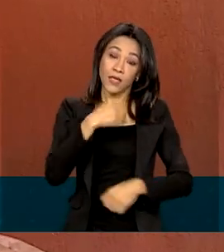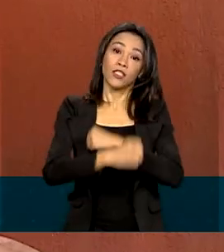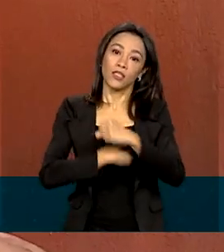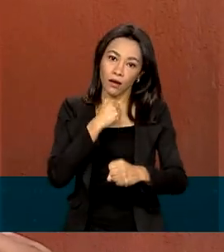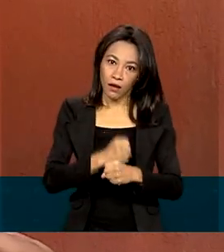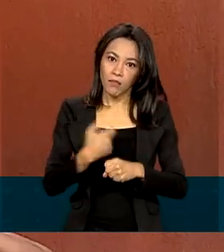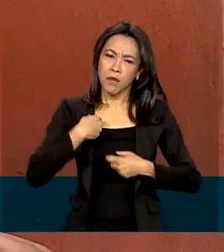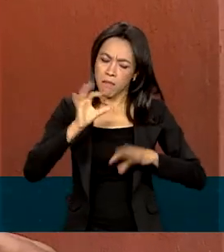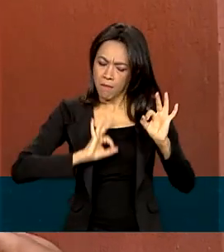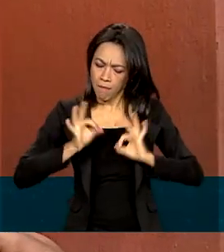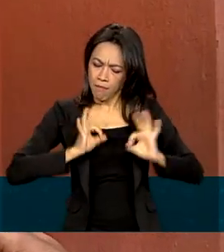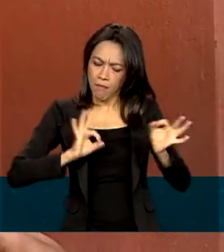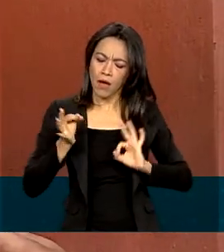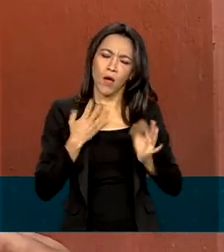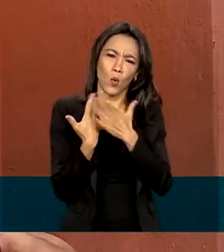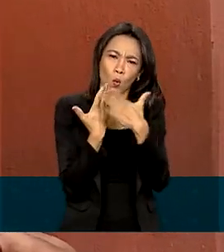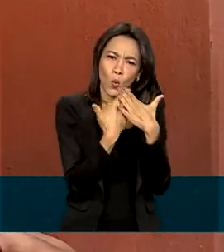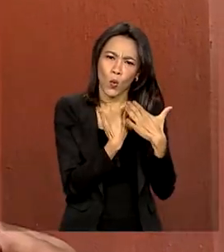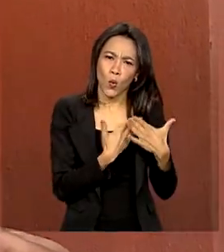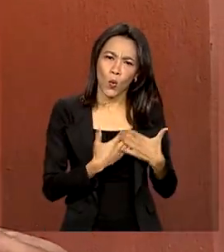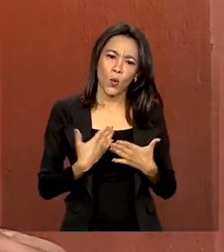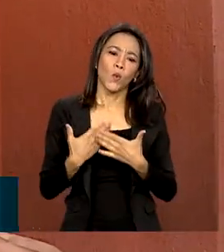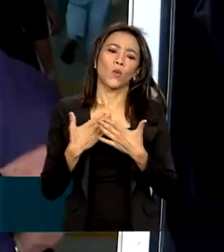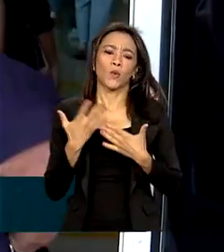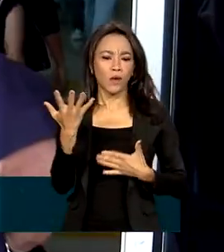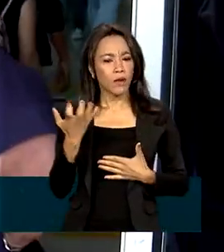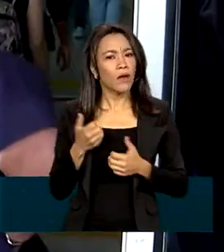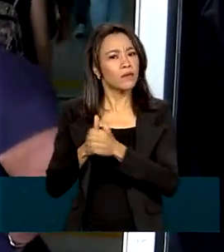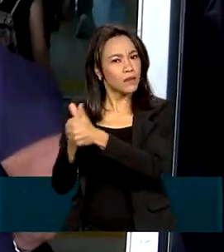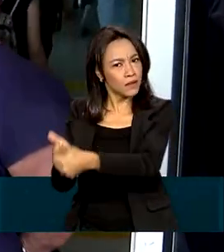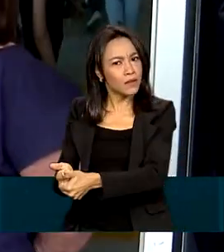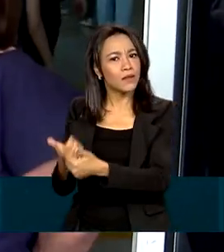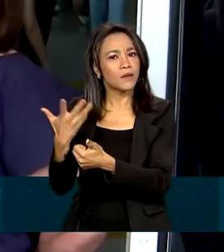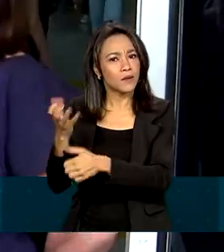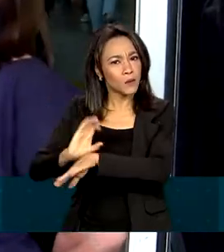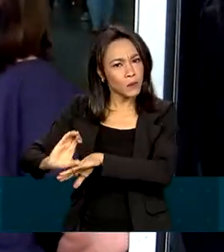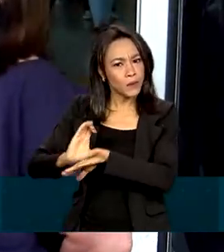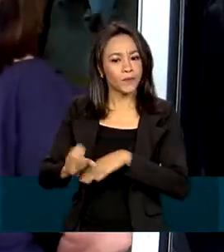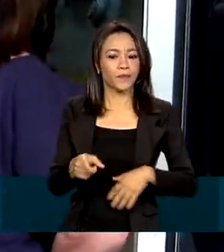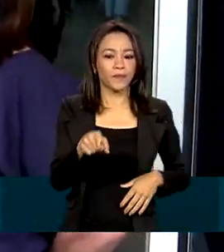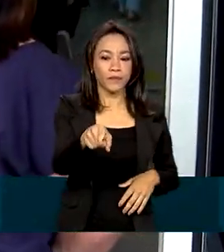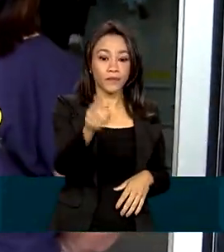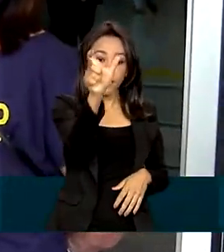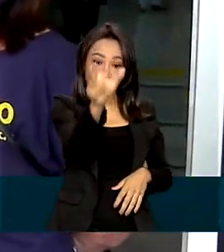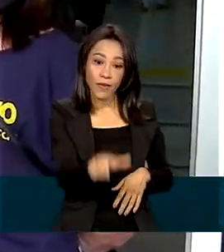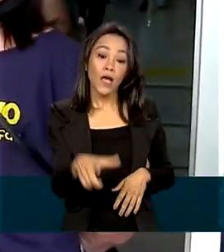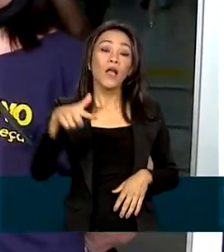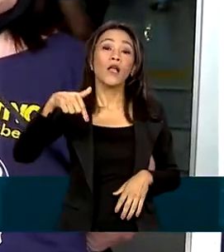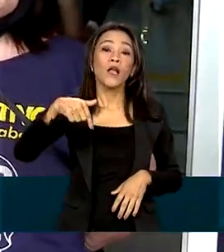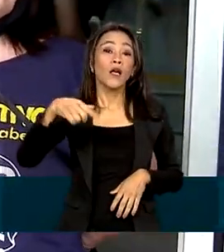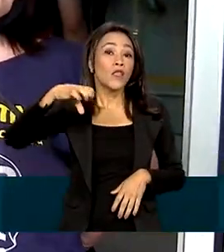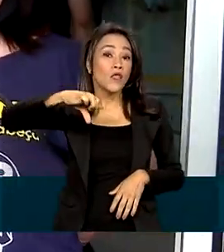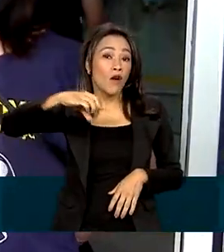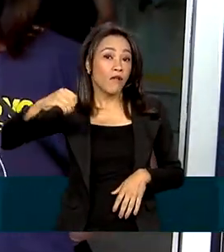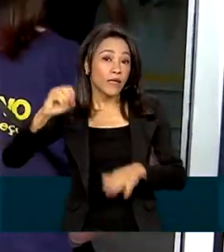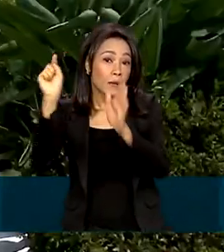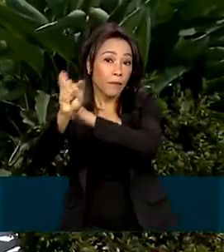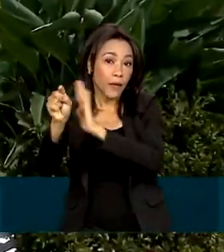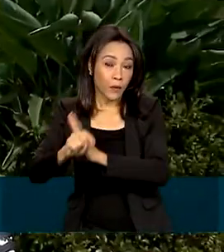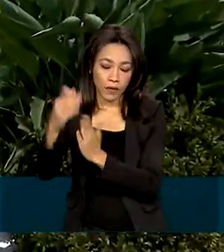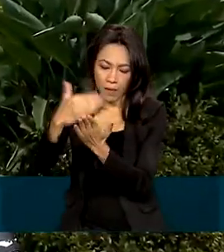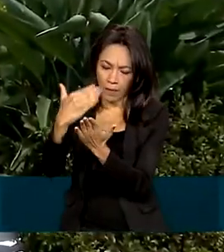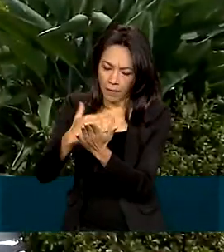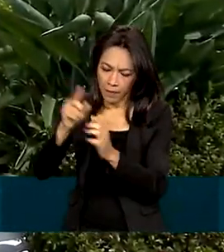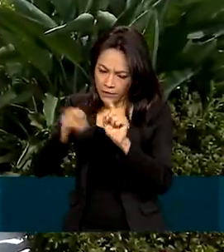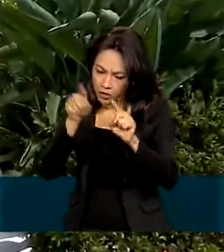estudos, seguir a carreira que eu tanto quero. Essa etapa do Enem teve 90 questões de múltipla escolha.